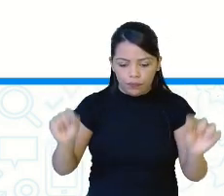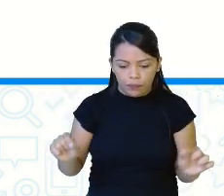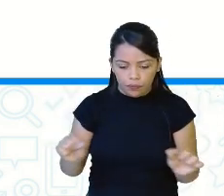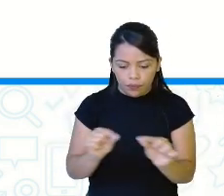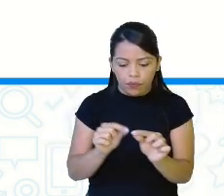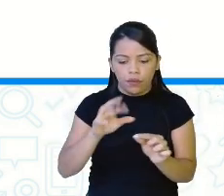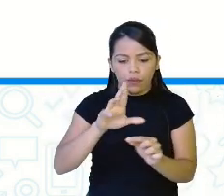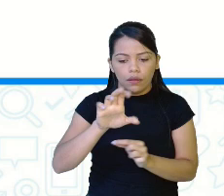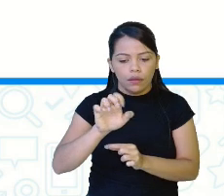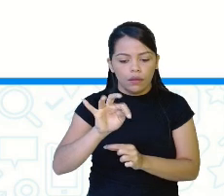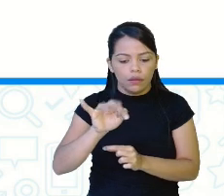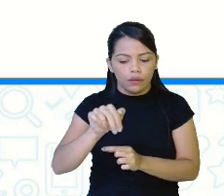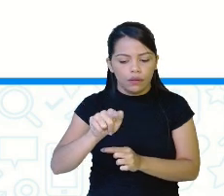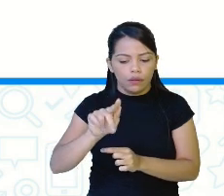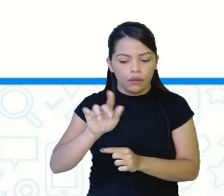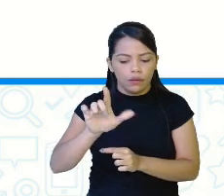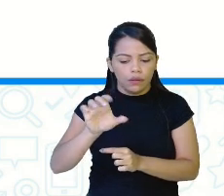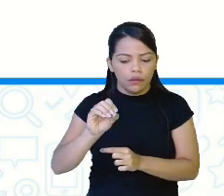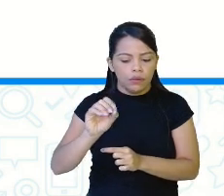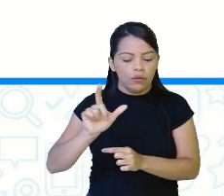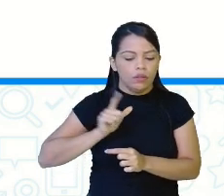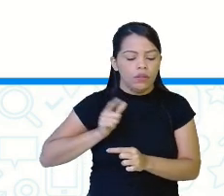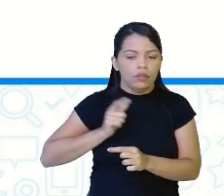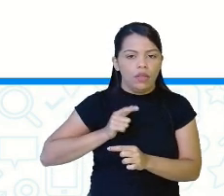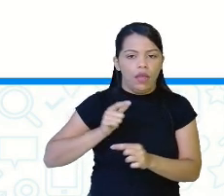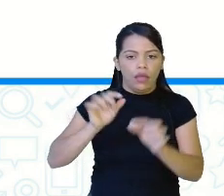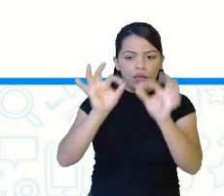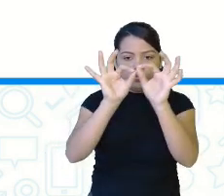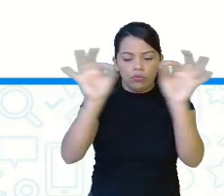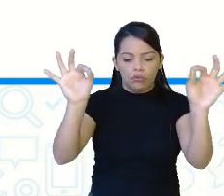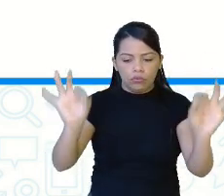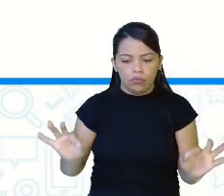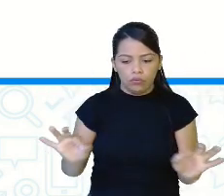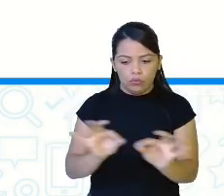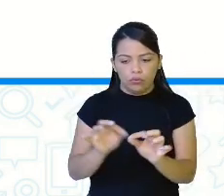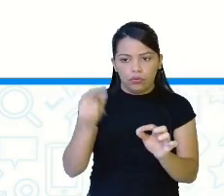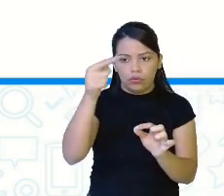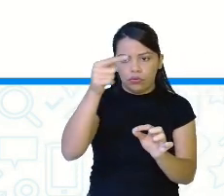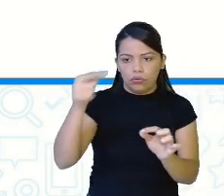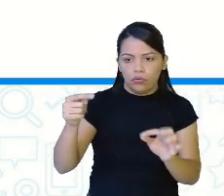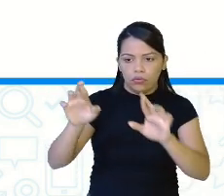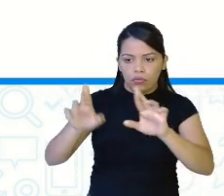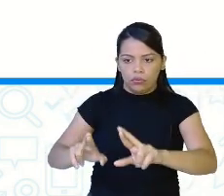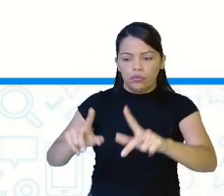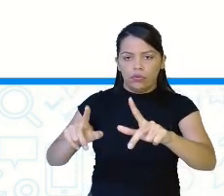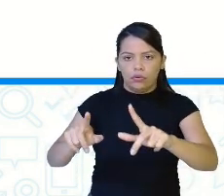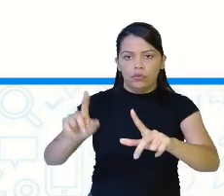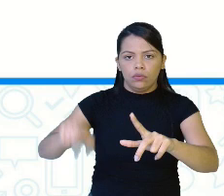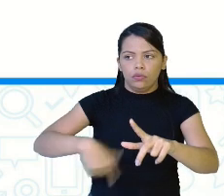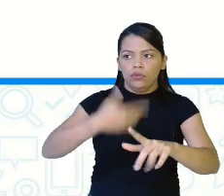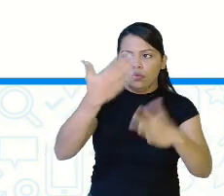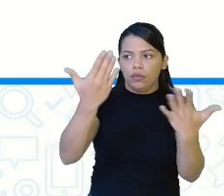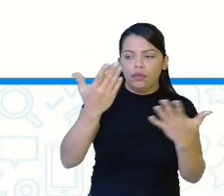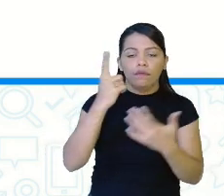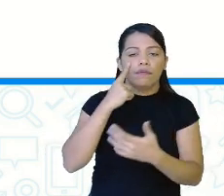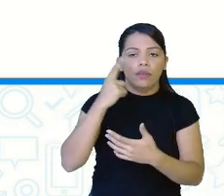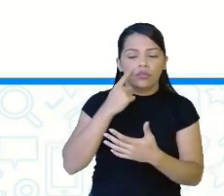iguais, de 2 lados diferentes, e a outra medida. Então, veja